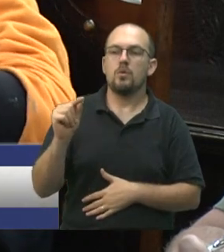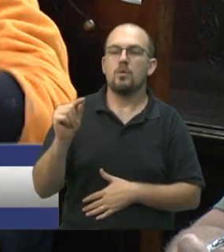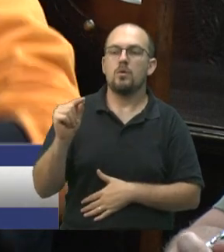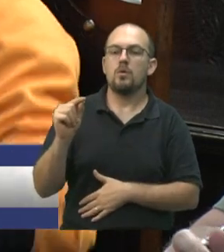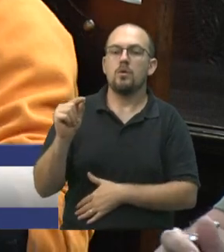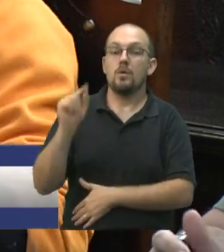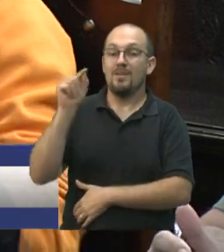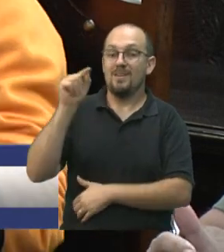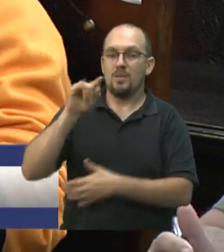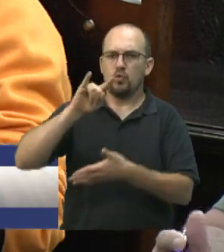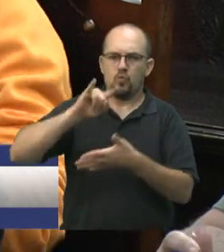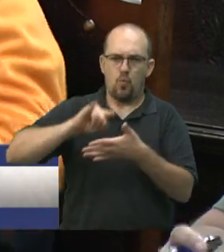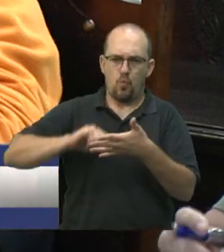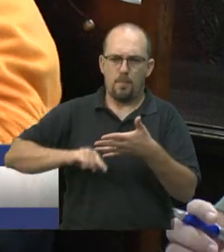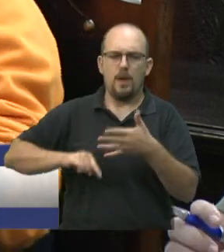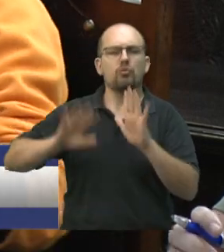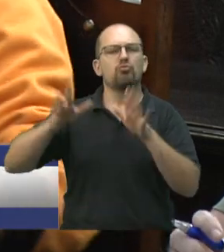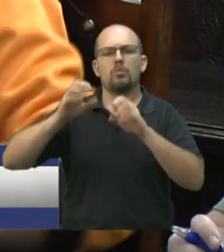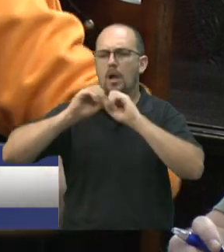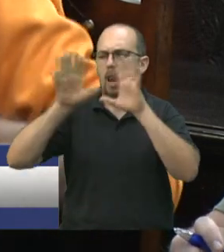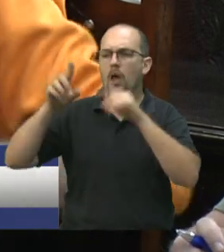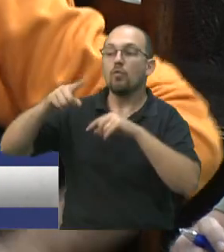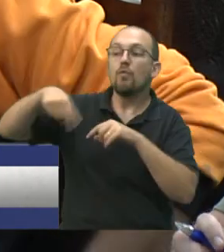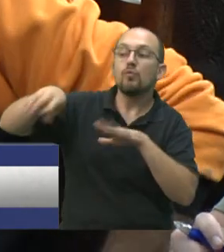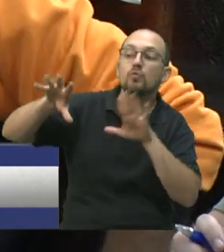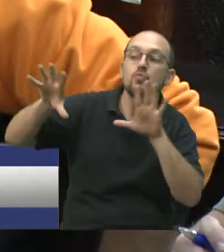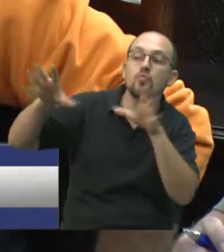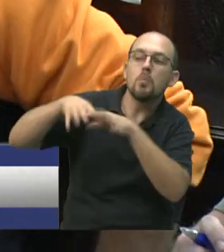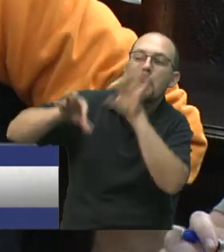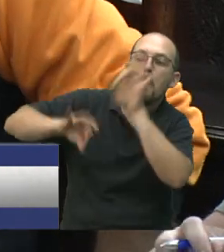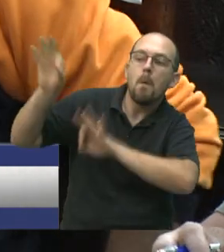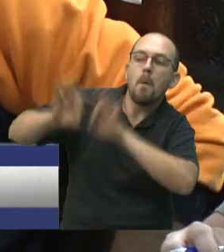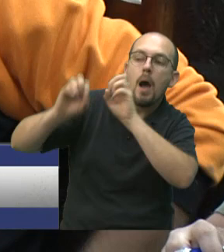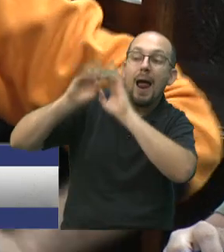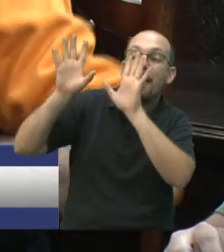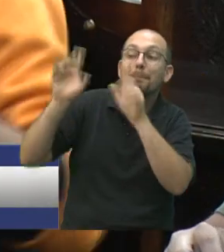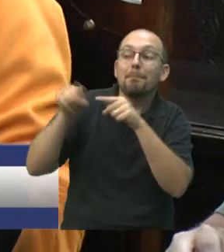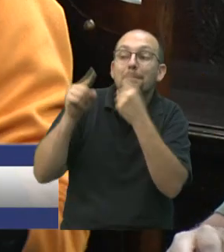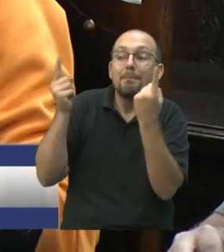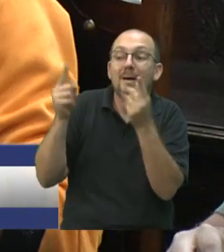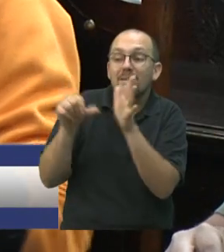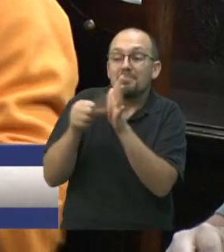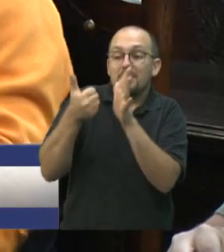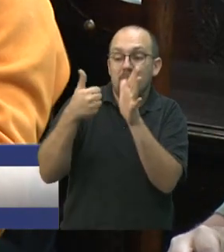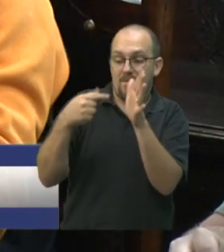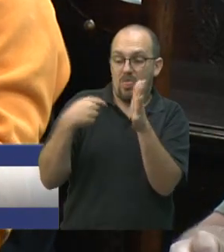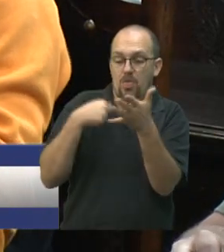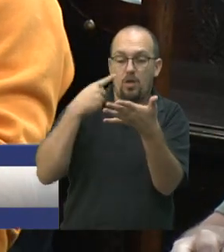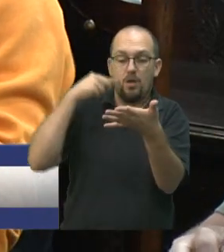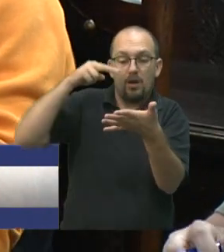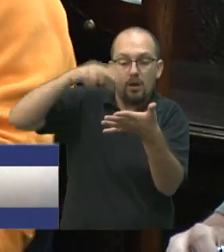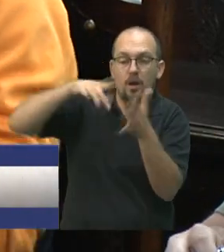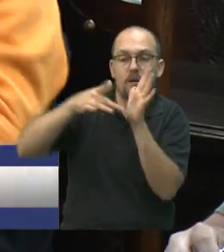esse documento já está bastante compreendido para vocês, que aqui elaboraram, mas é a primeira vez que nós estamos entrando em contato. Então,